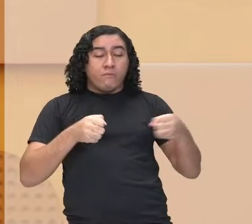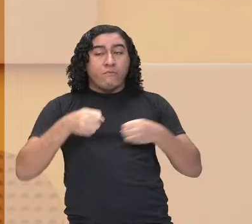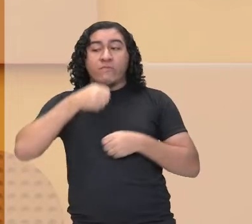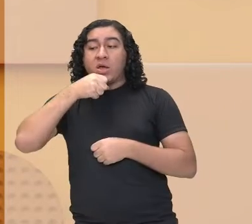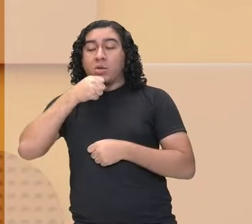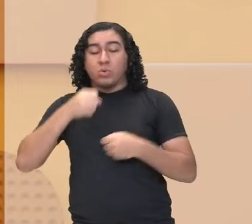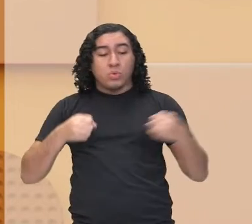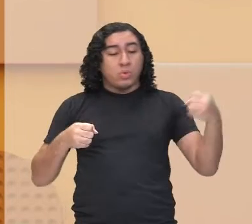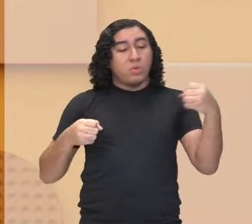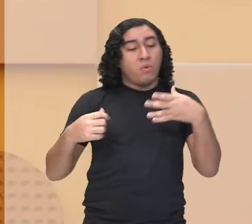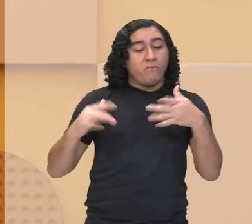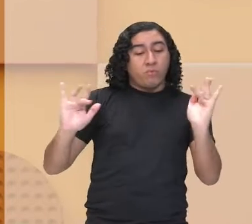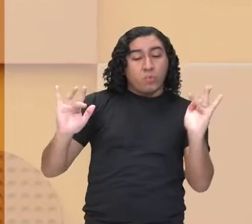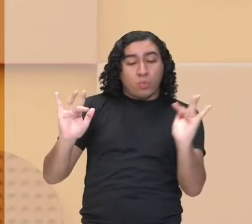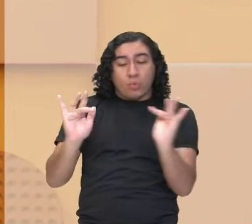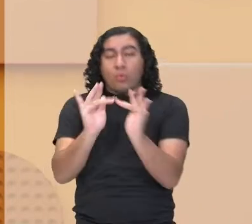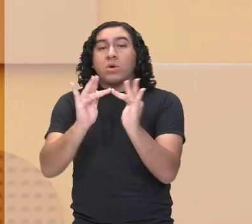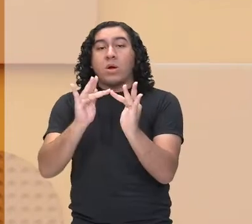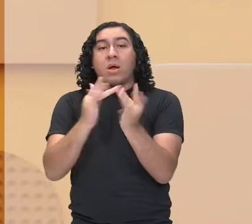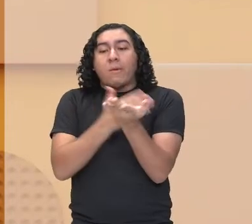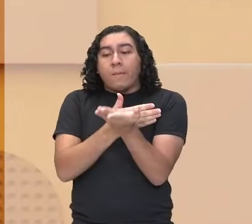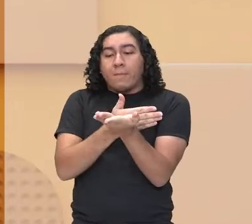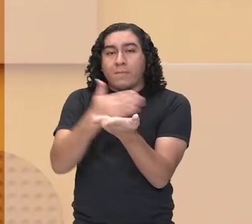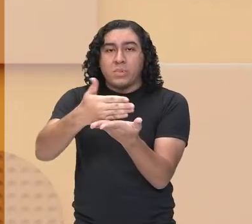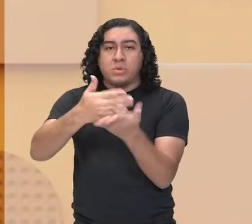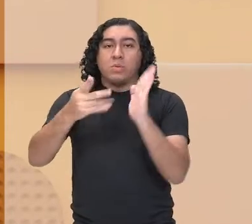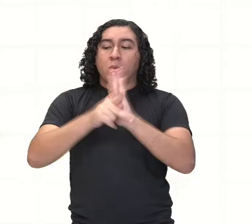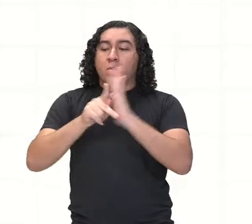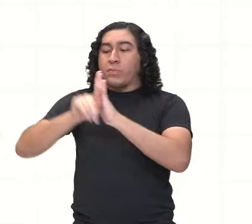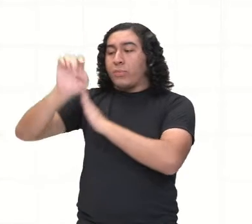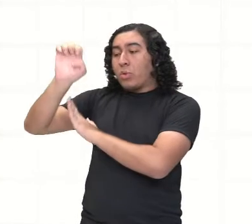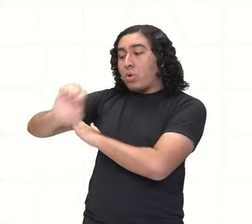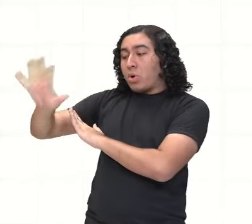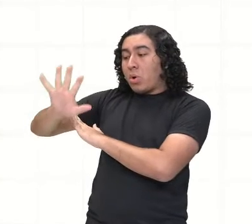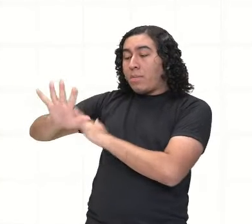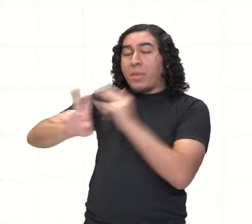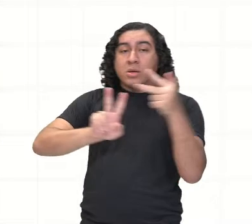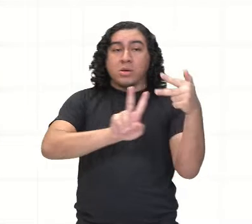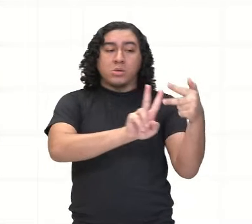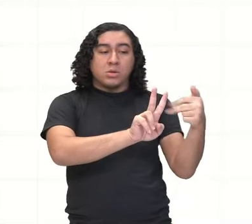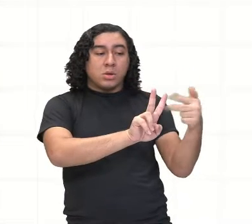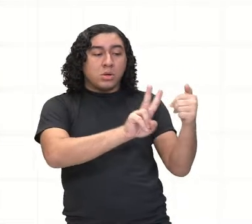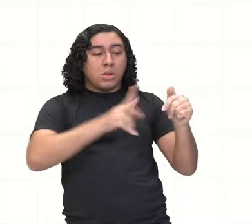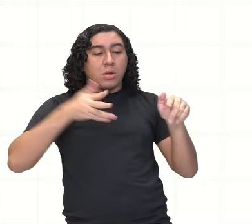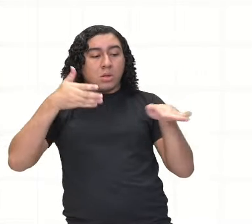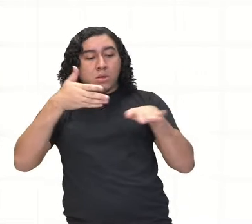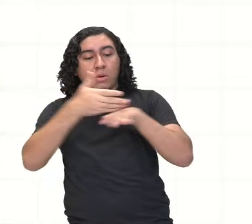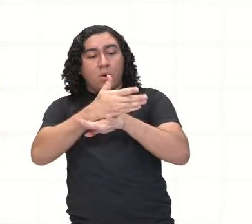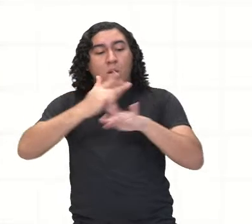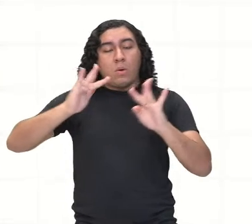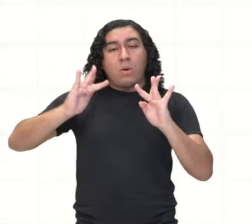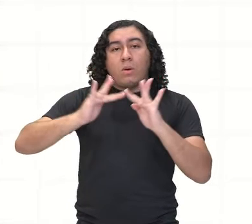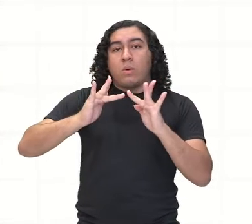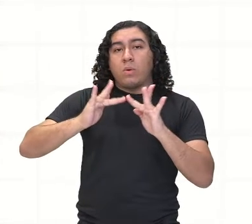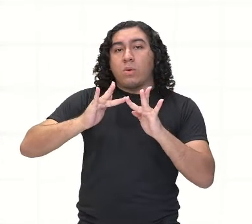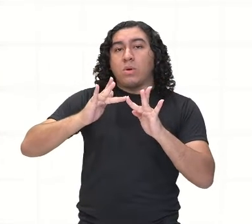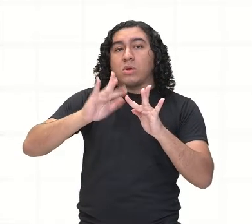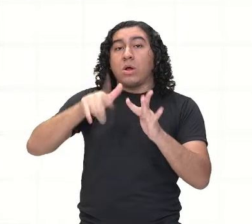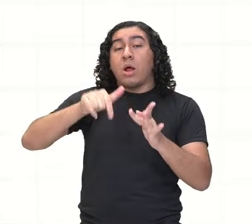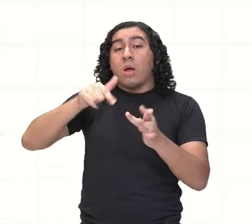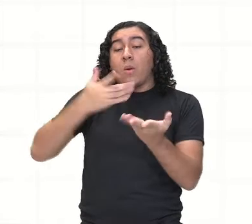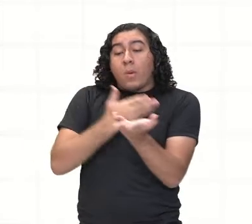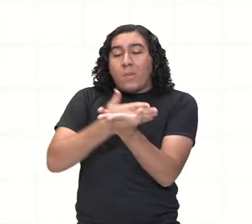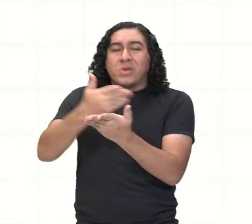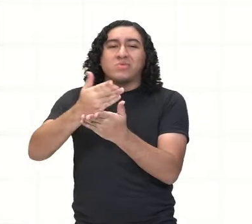Então, esses primeiros contatos entre os europeus e os indígenas nas Américas, eles foram marcados por uma série